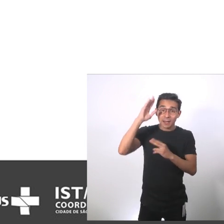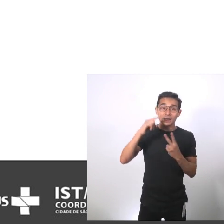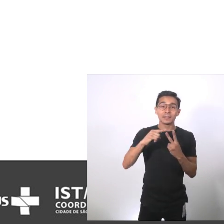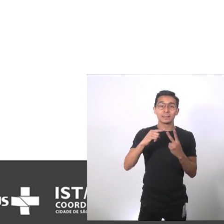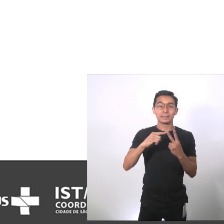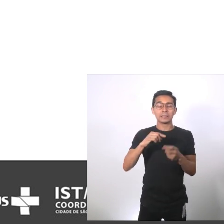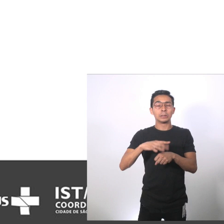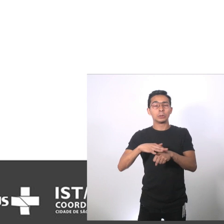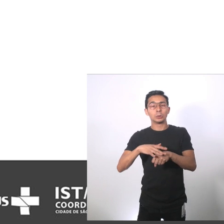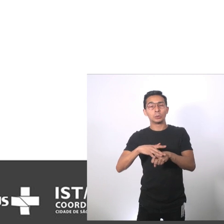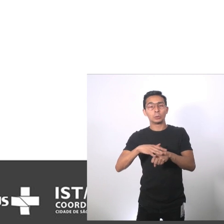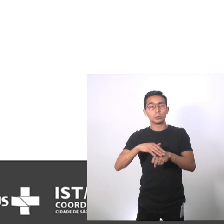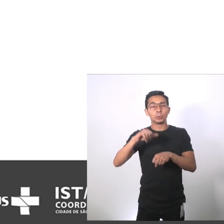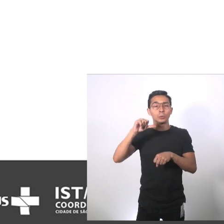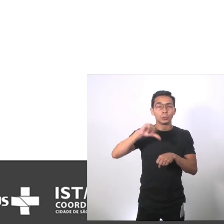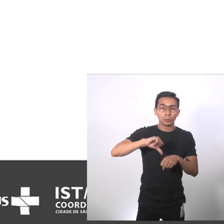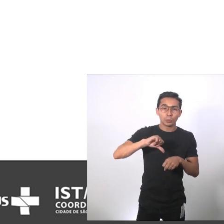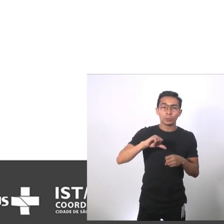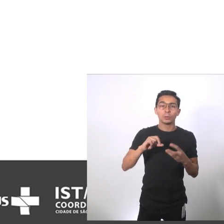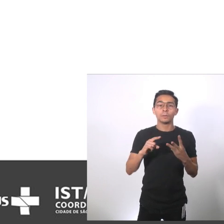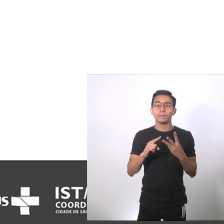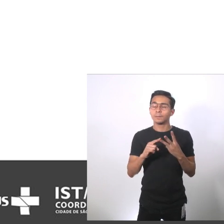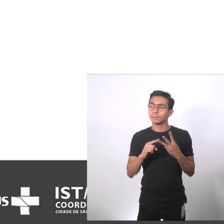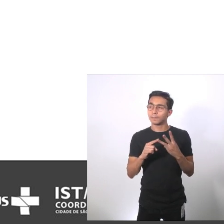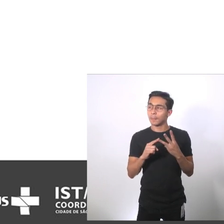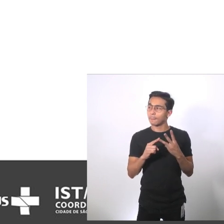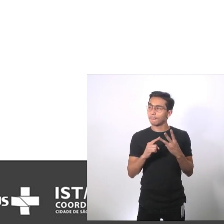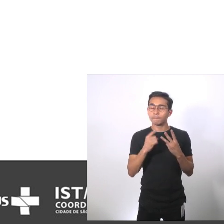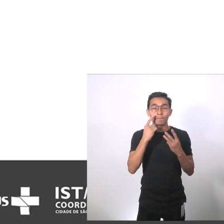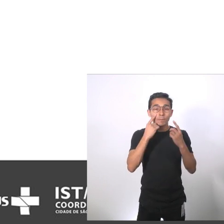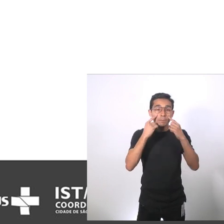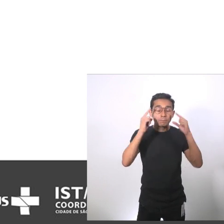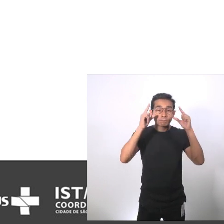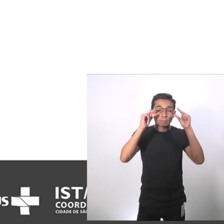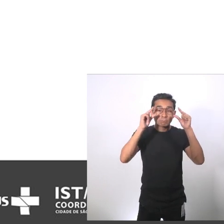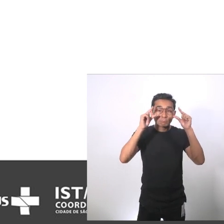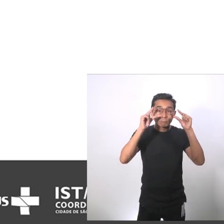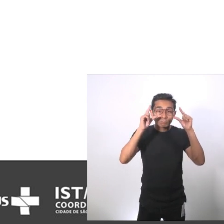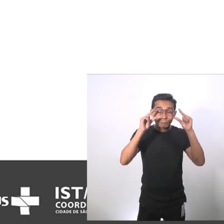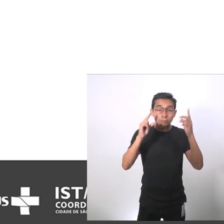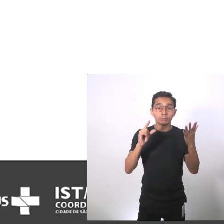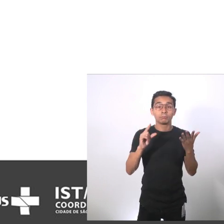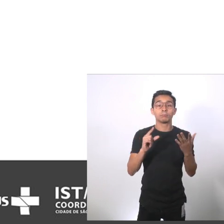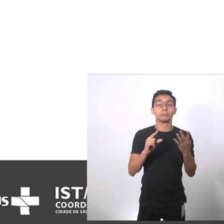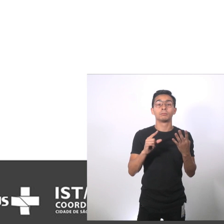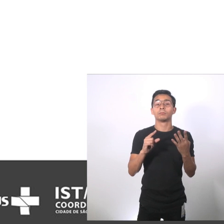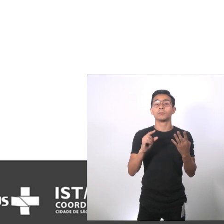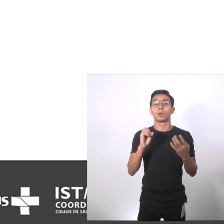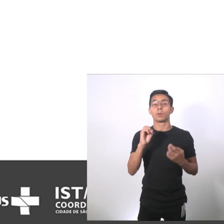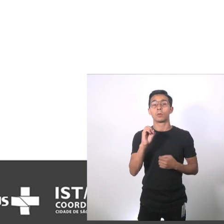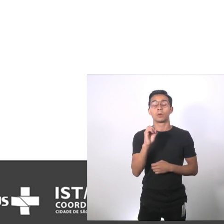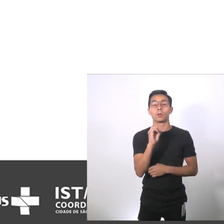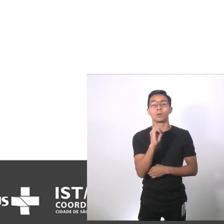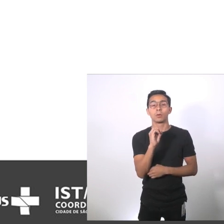sepse, diminuição de acuidade visual e necessidade de controlar a